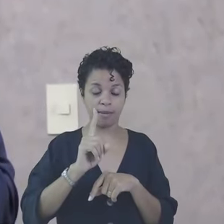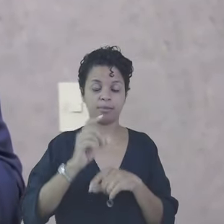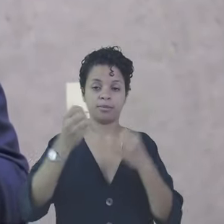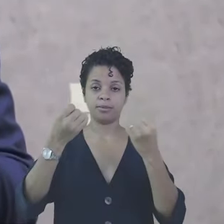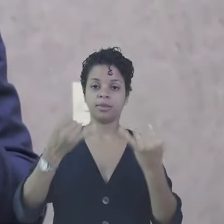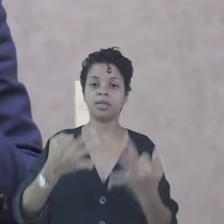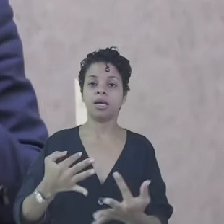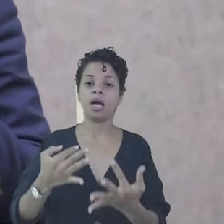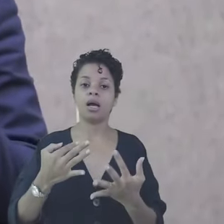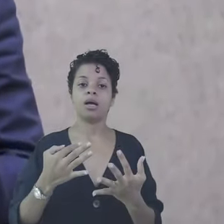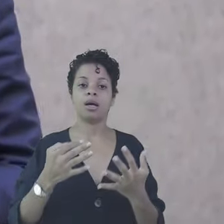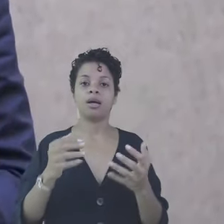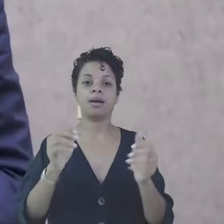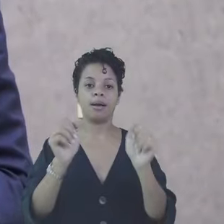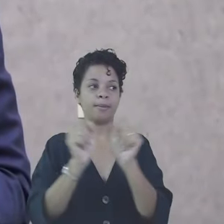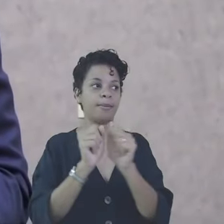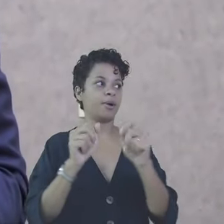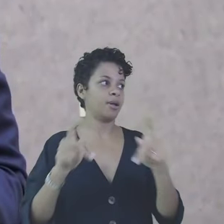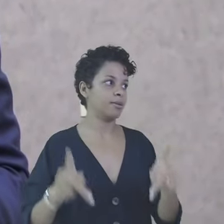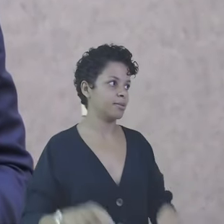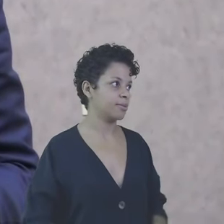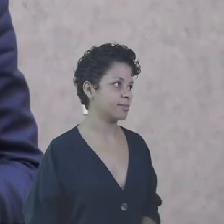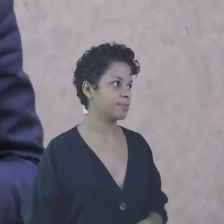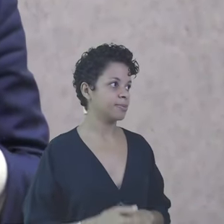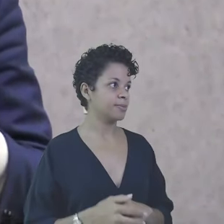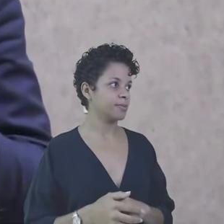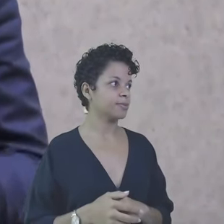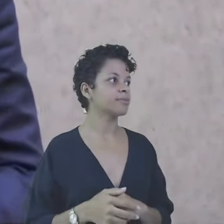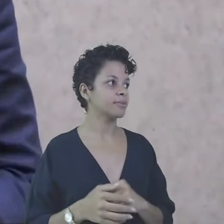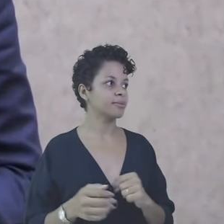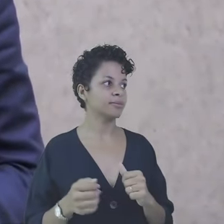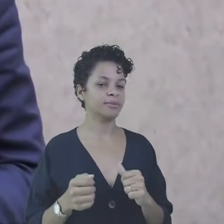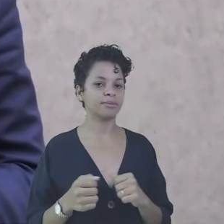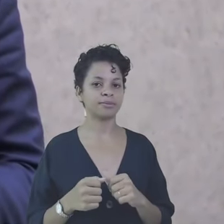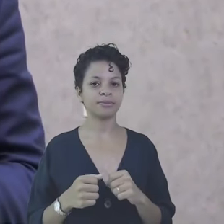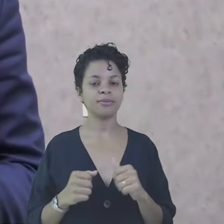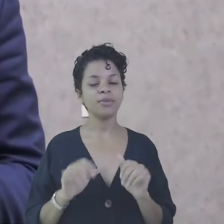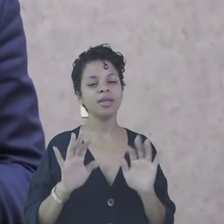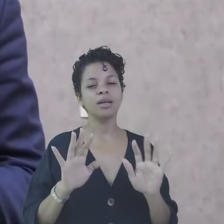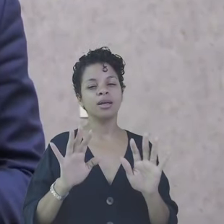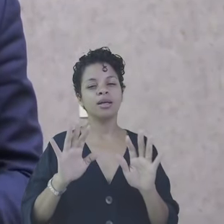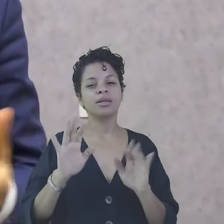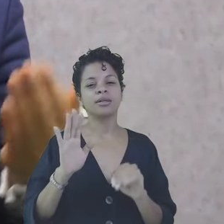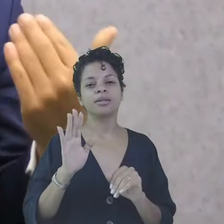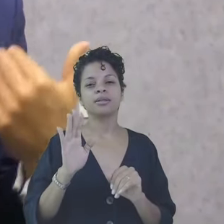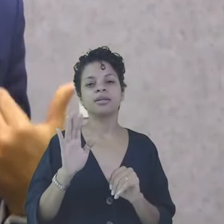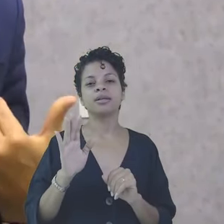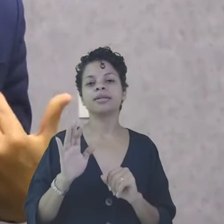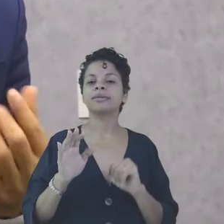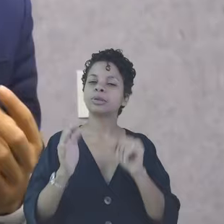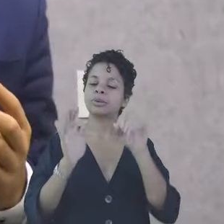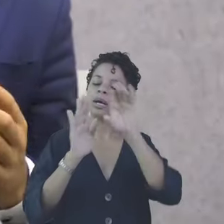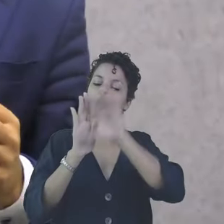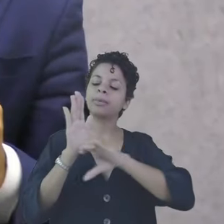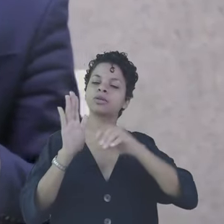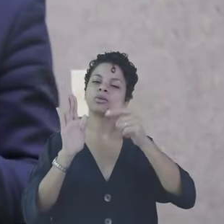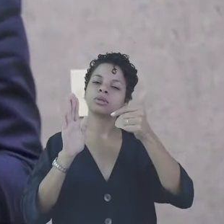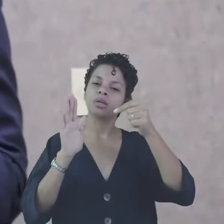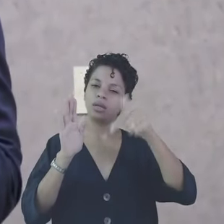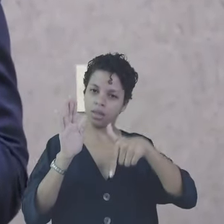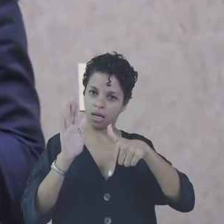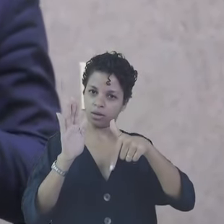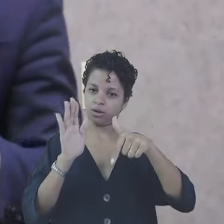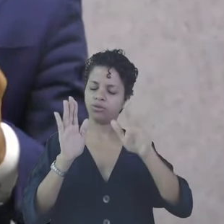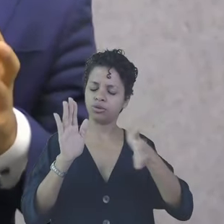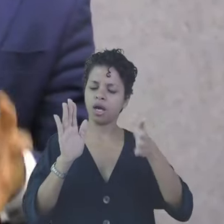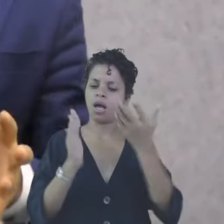Apocalipse já, quando nós estudamos o capítulo 16 sobre as pragas, reafirmei no capítulo 17, que estudamos também no sábado passado,